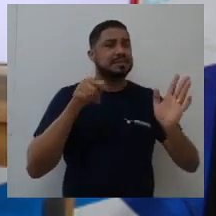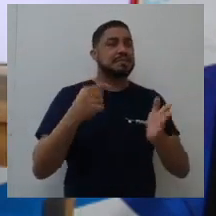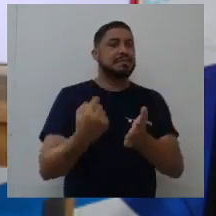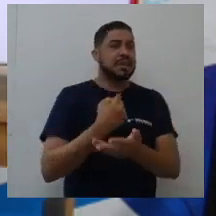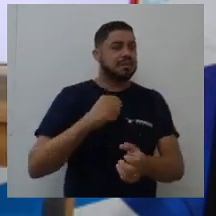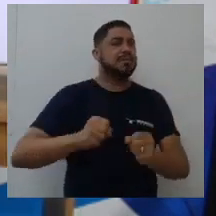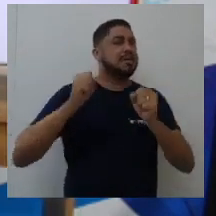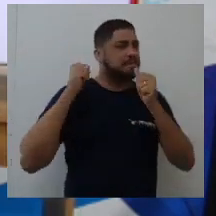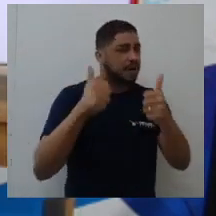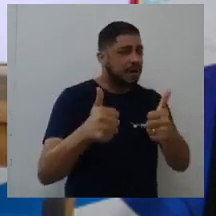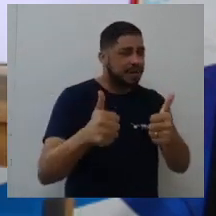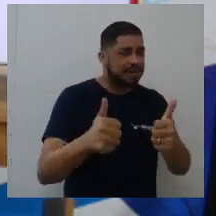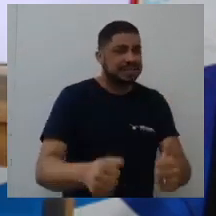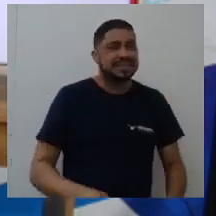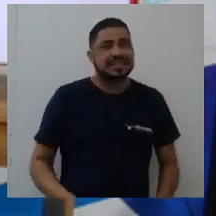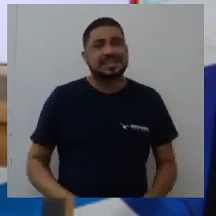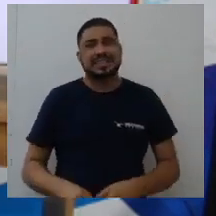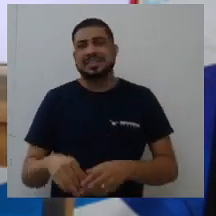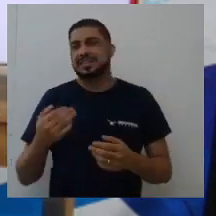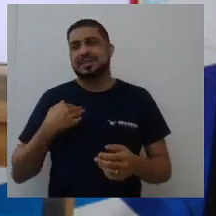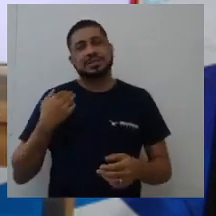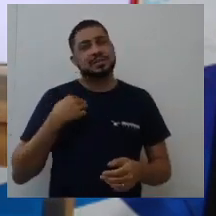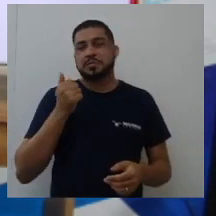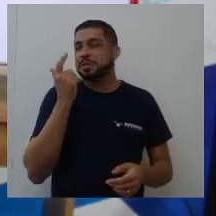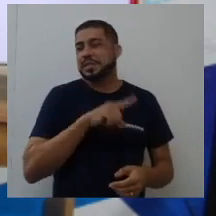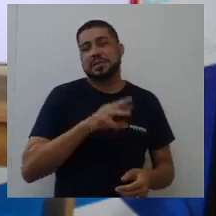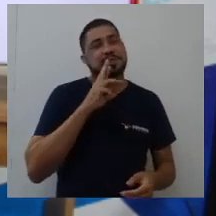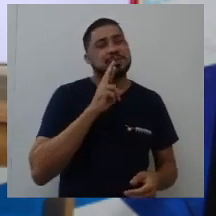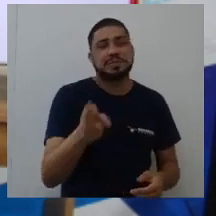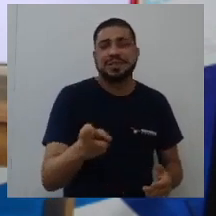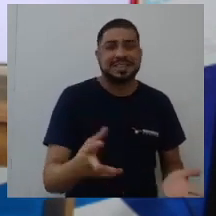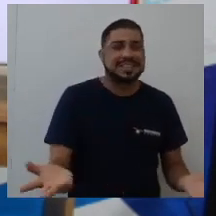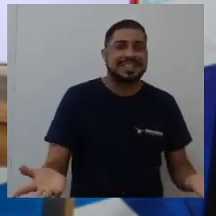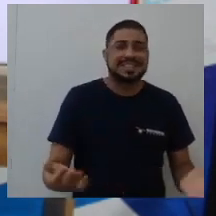foi massa, velho. Eu só não consigo responder.